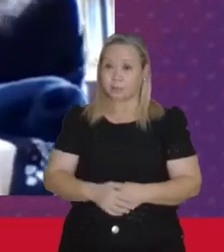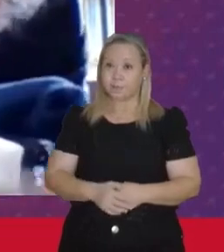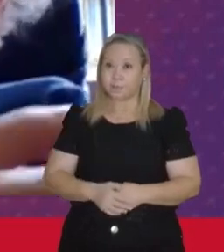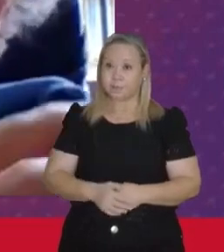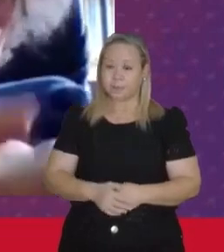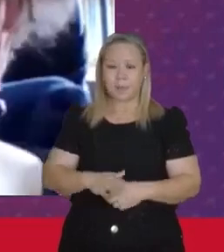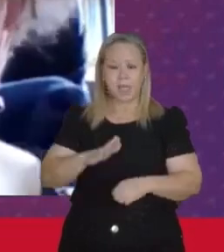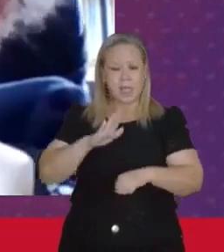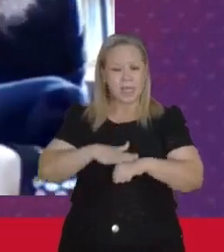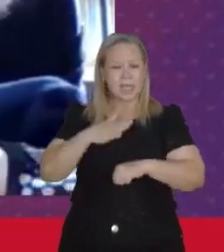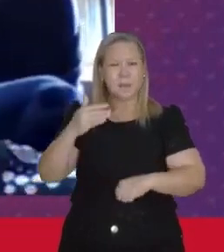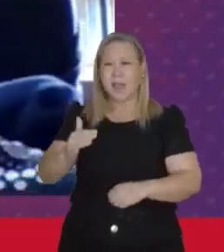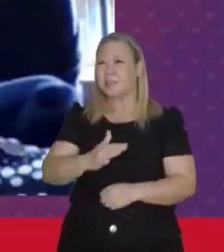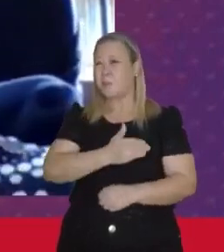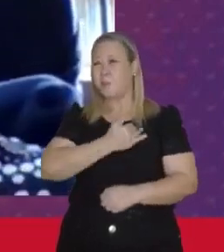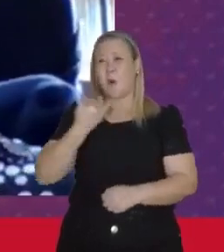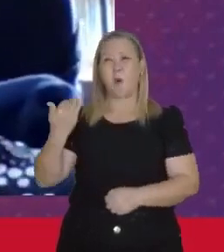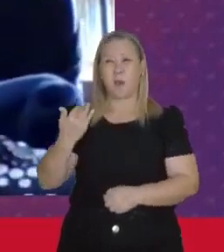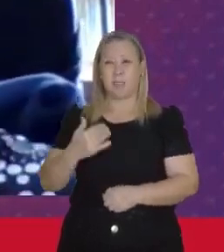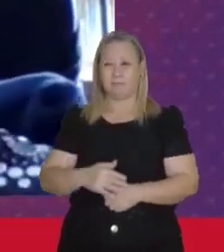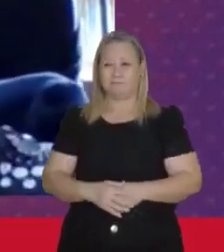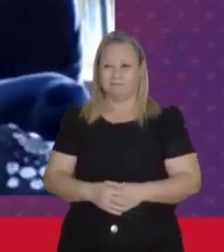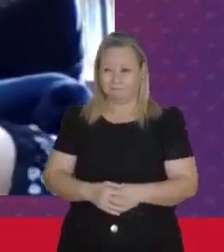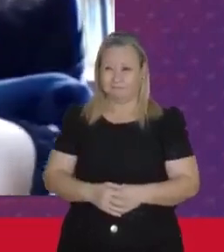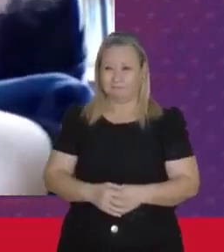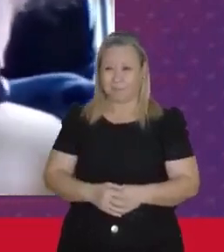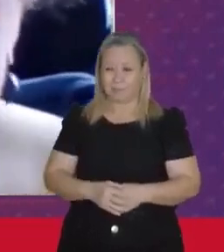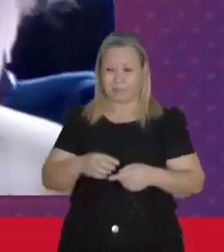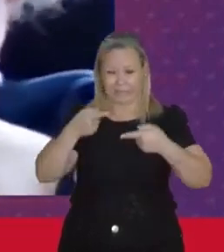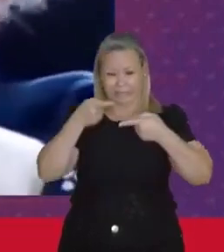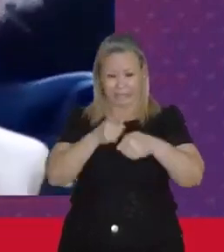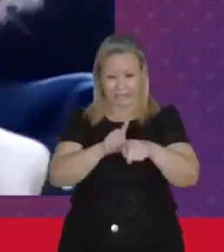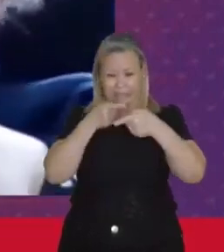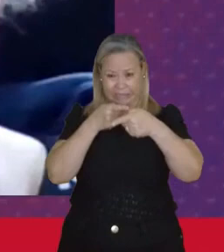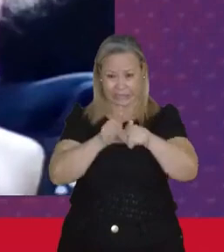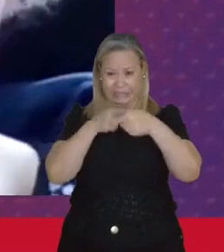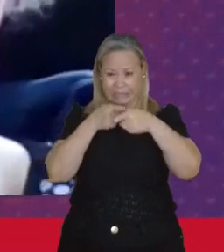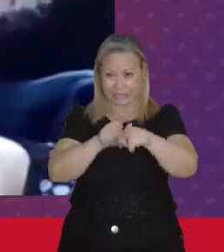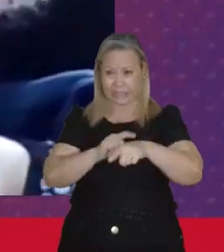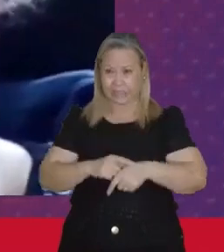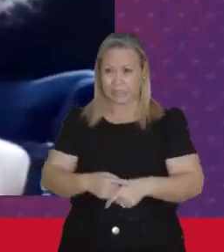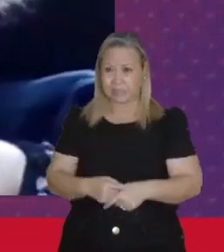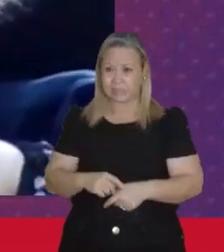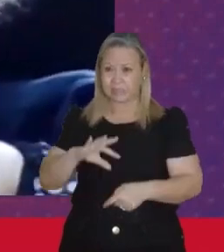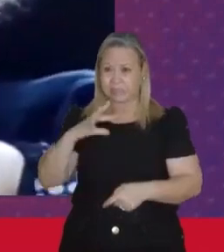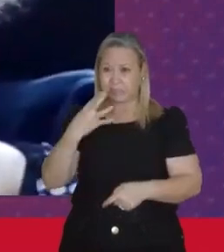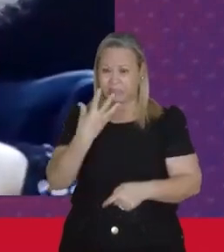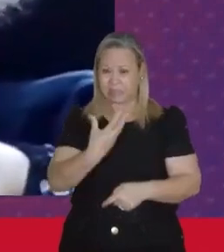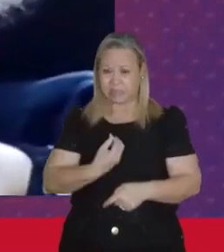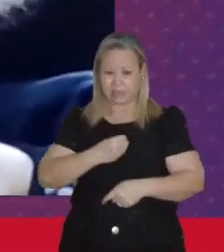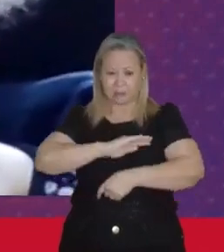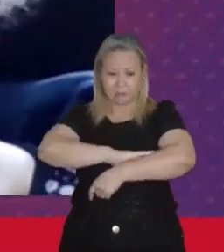são as que mais morrem de ataques transfóbicos.